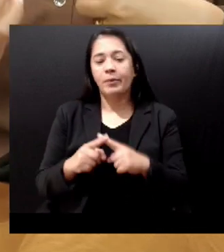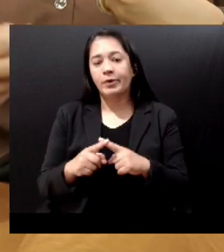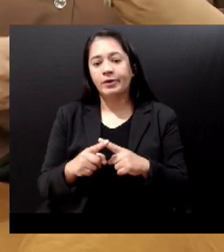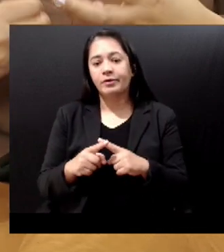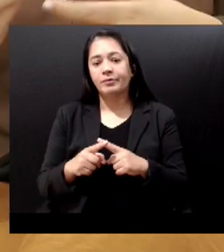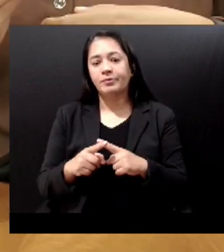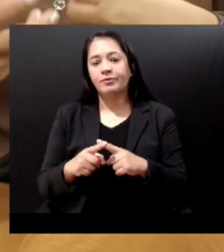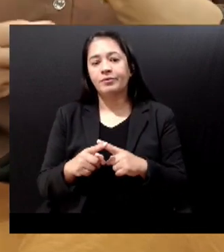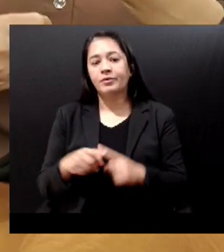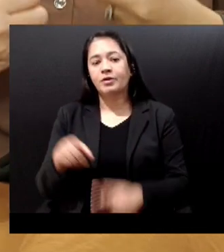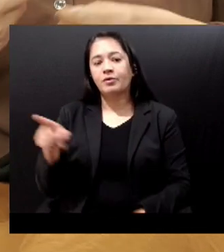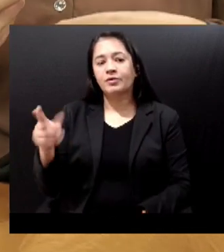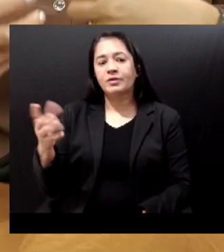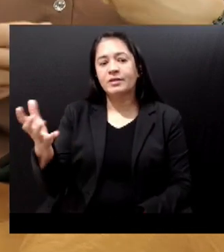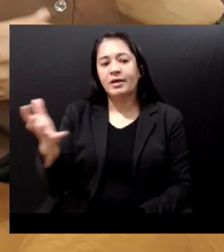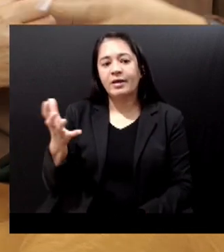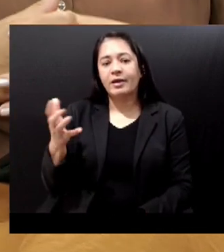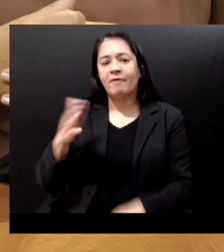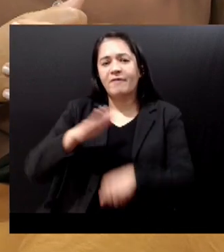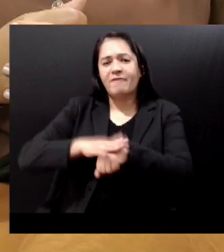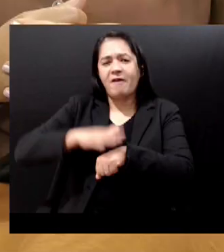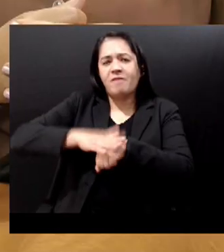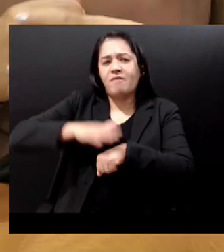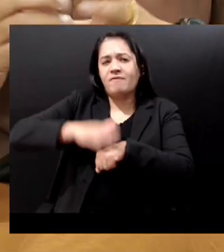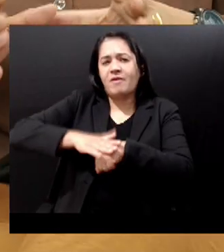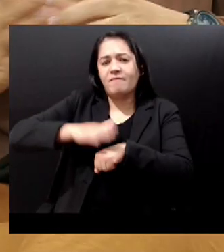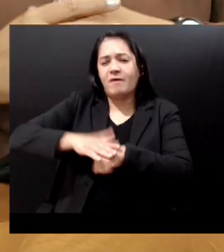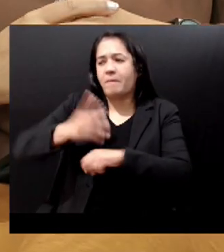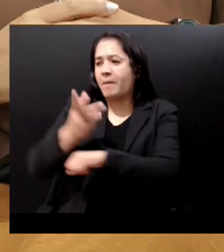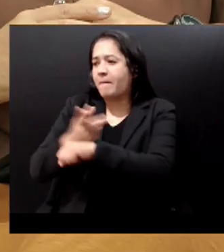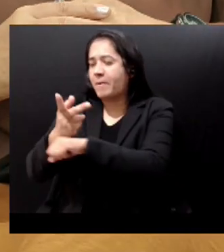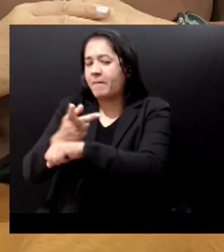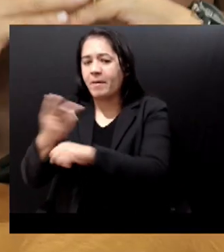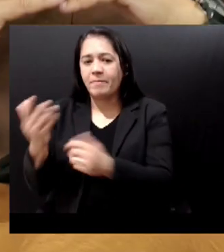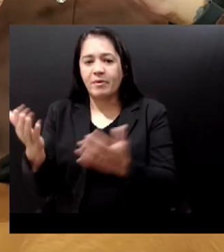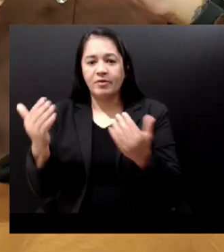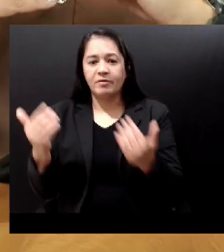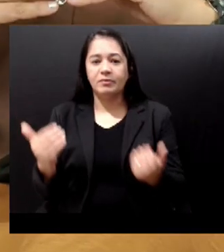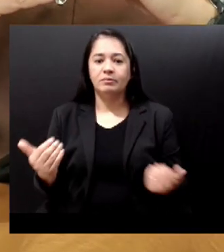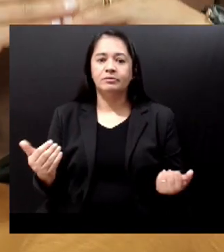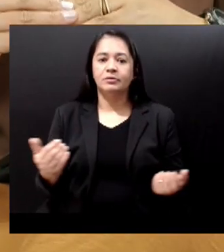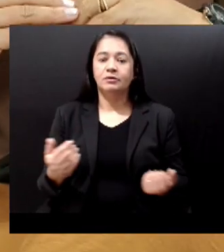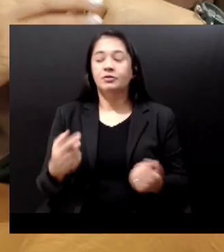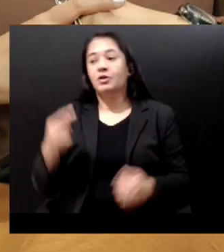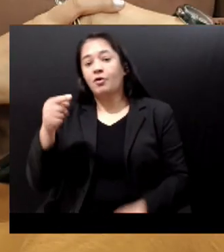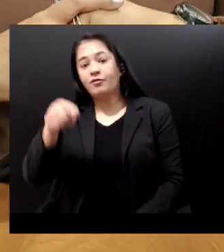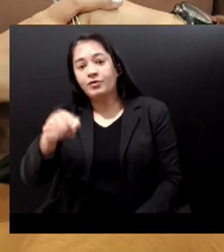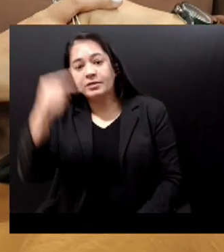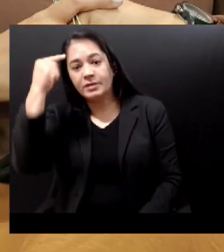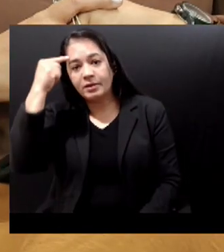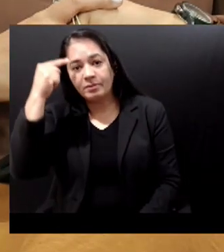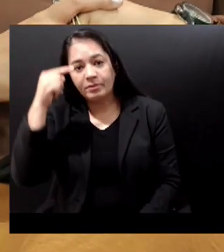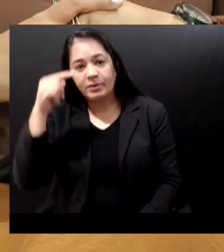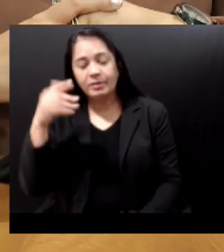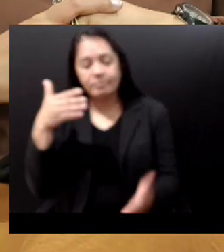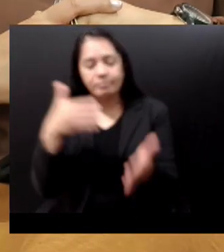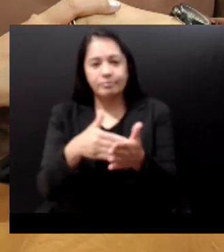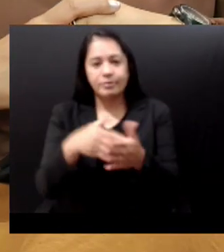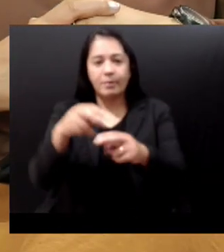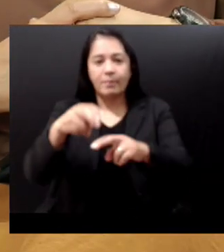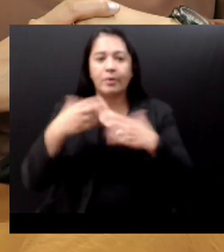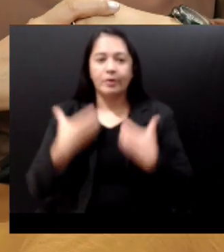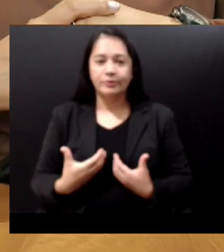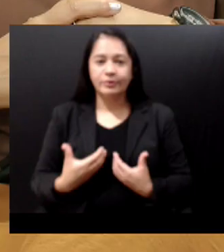querer executar e fazer e buscar e vamos lá, você acha que aquele bloqueio por conta do cansaço é preguiça. E